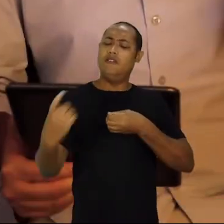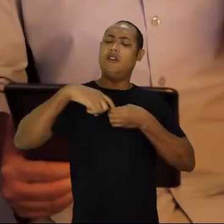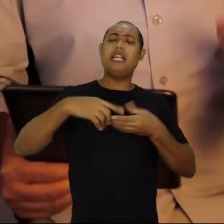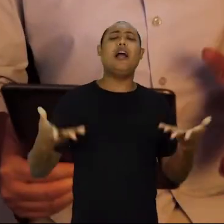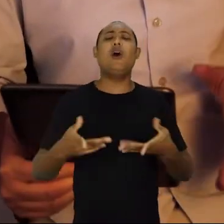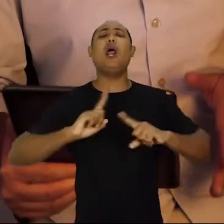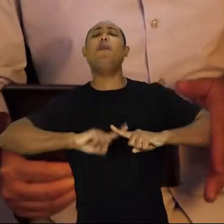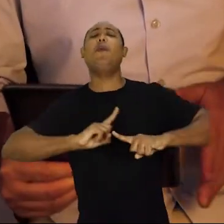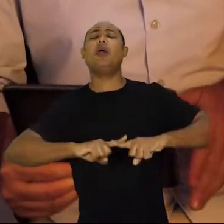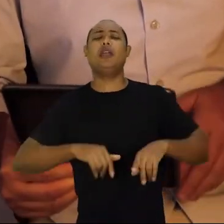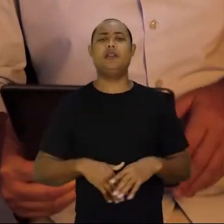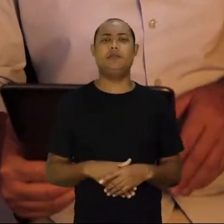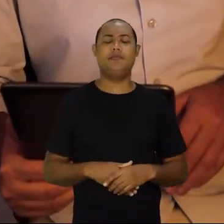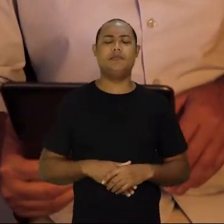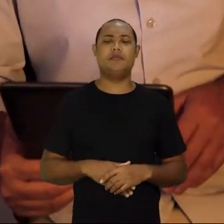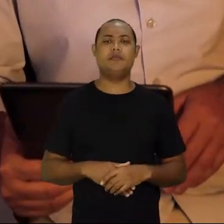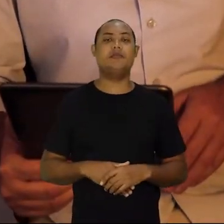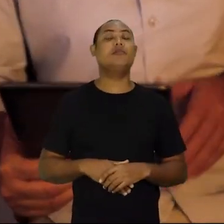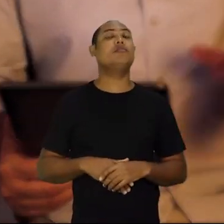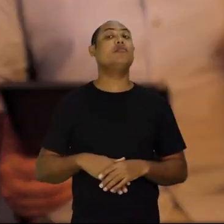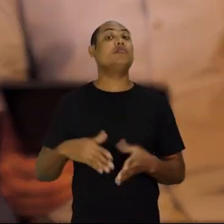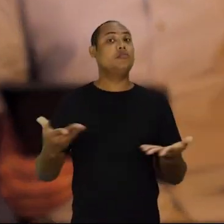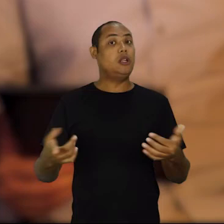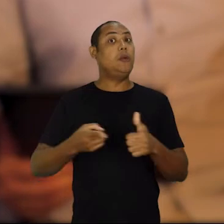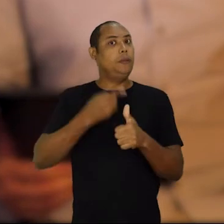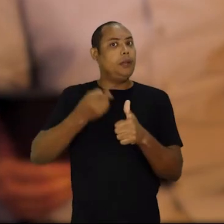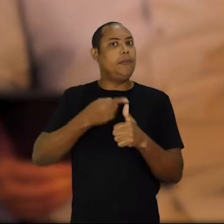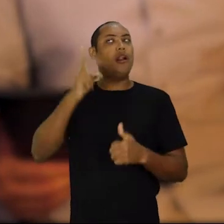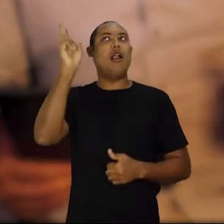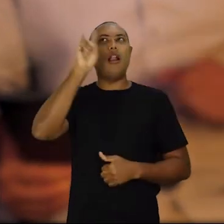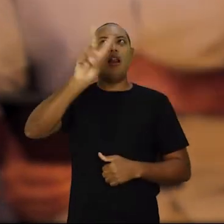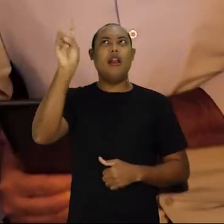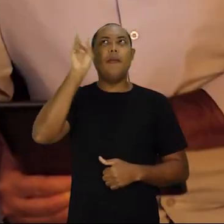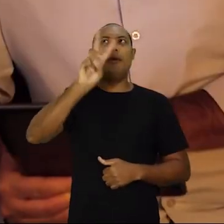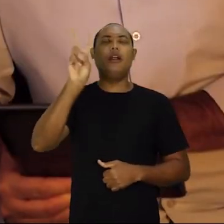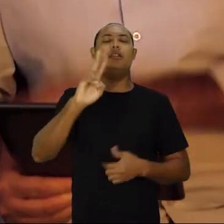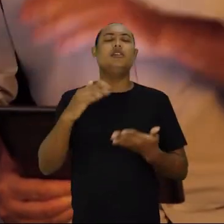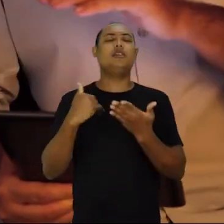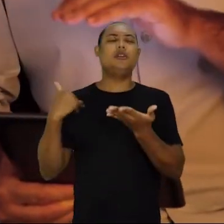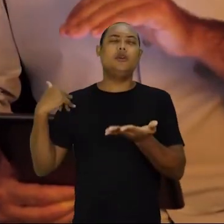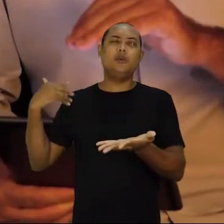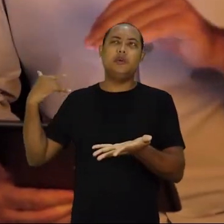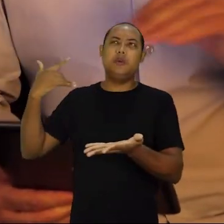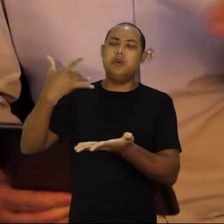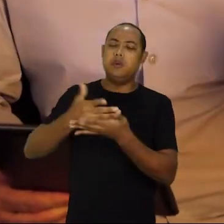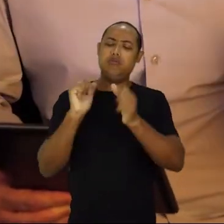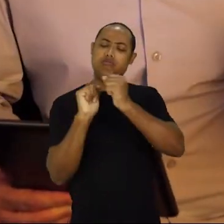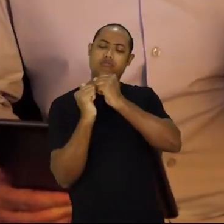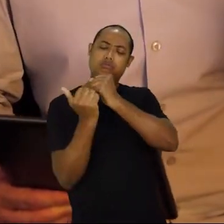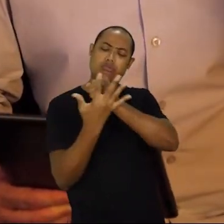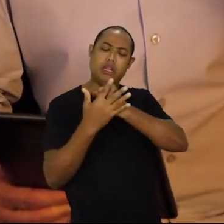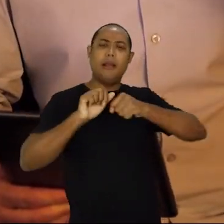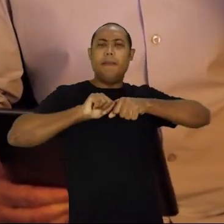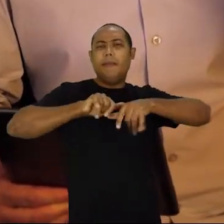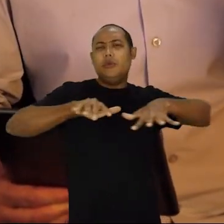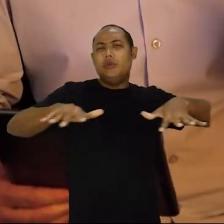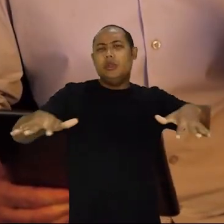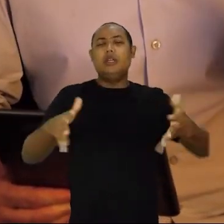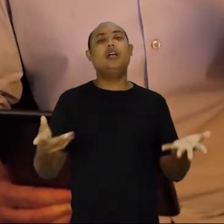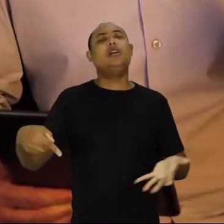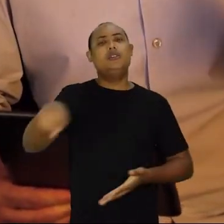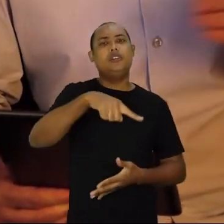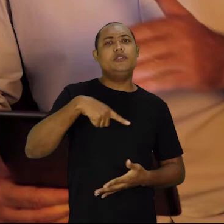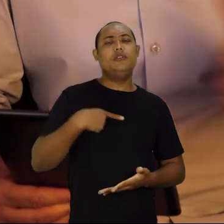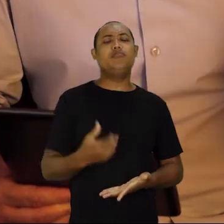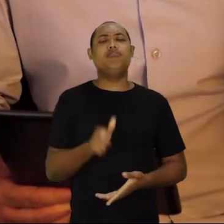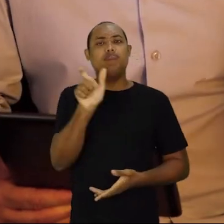Vamos à próxima questão. Por que voltar nesse momento? Primeiro é preciso relembrar, né, e dizer